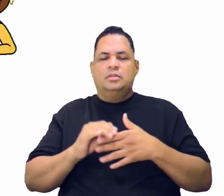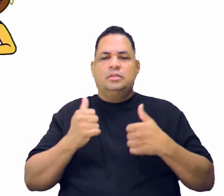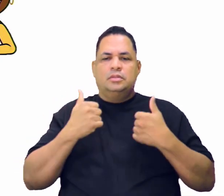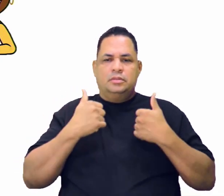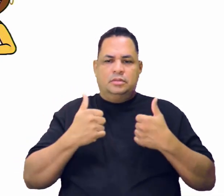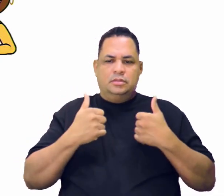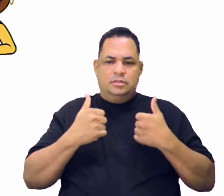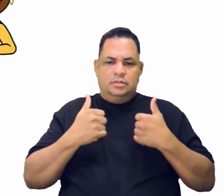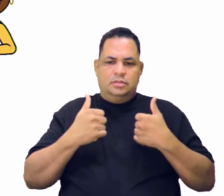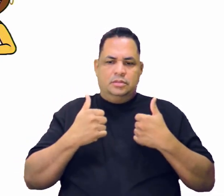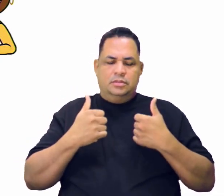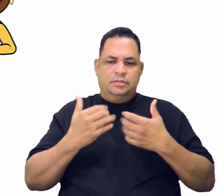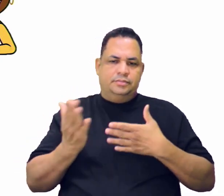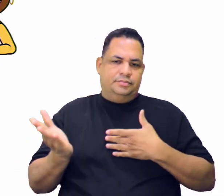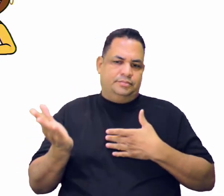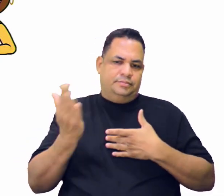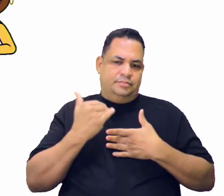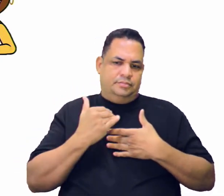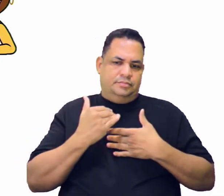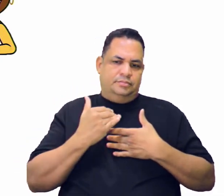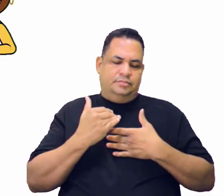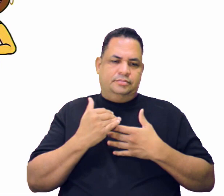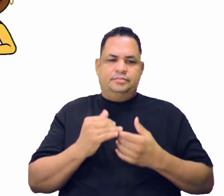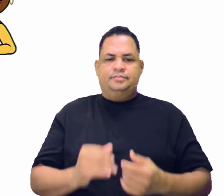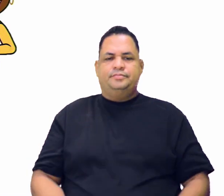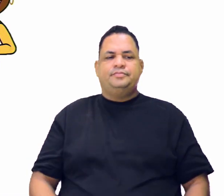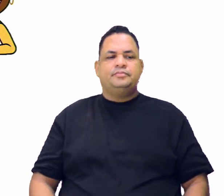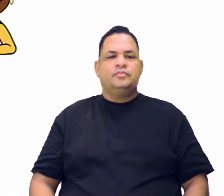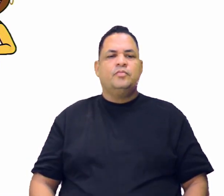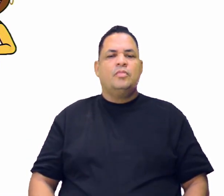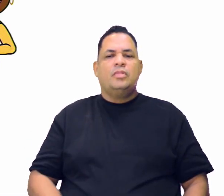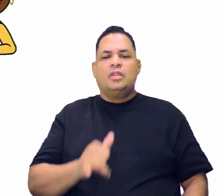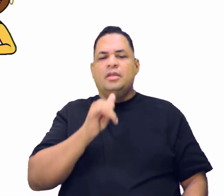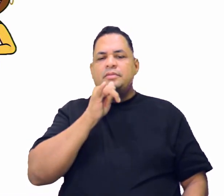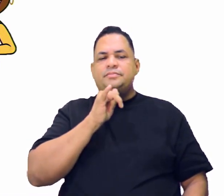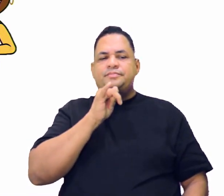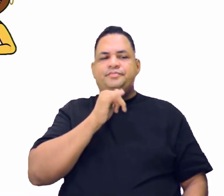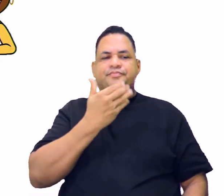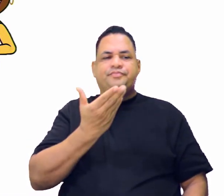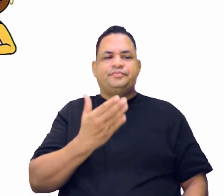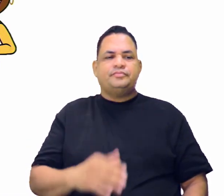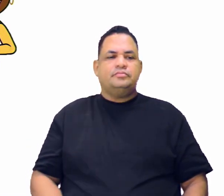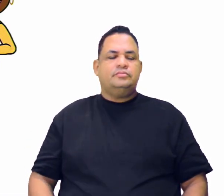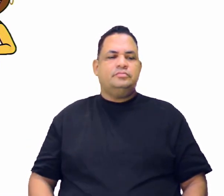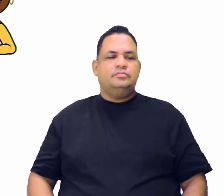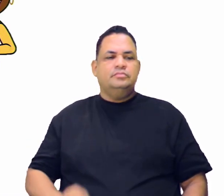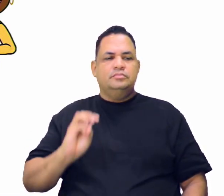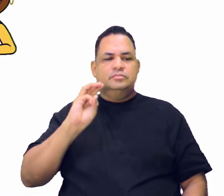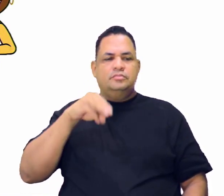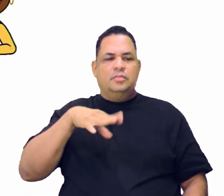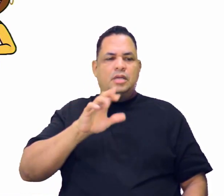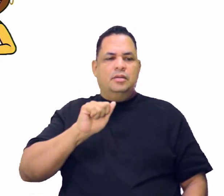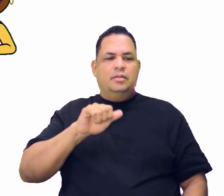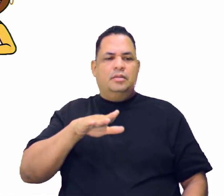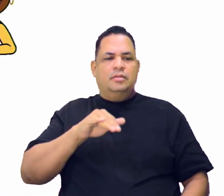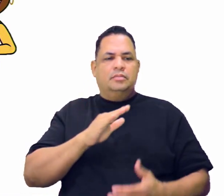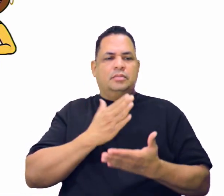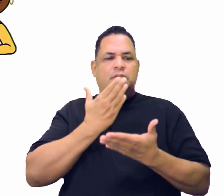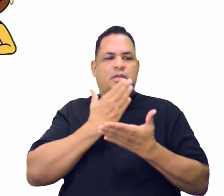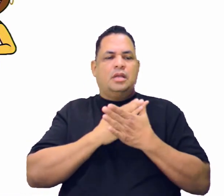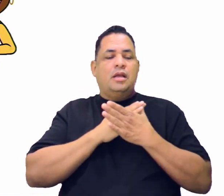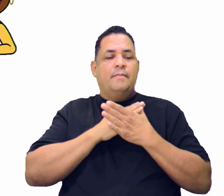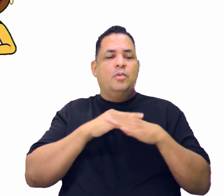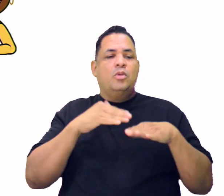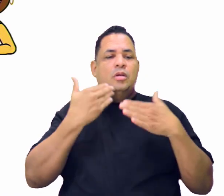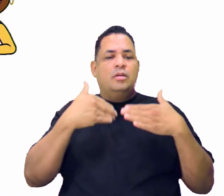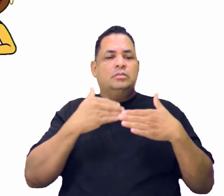Beleza? Então, vamos lá. Aqui o exemplo para vocês, ó. Mal a prova